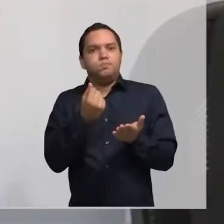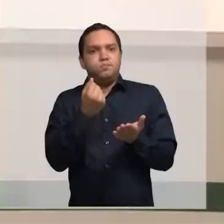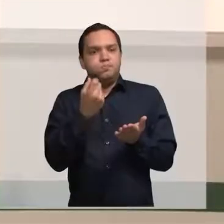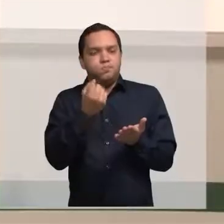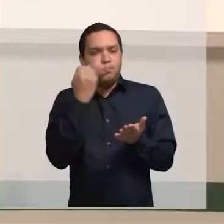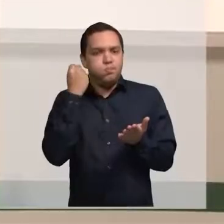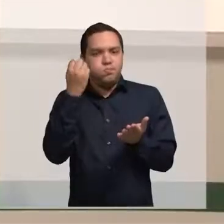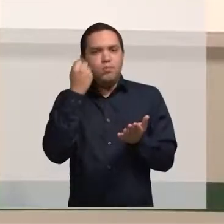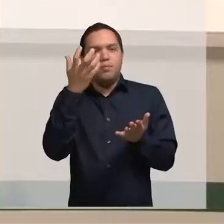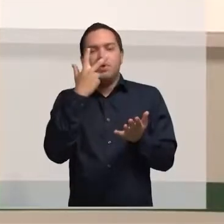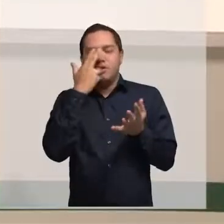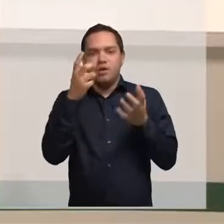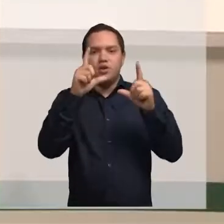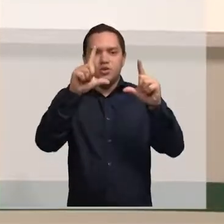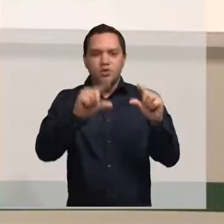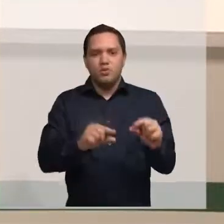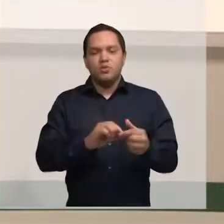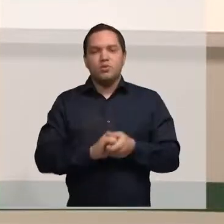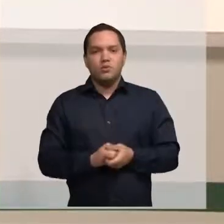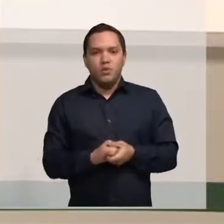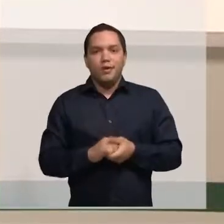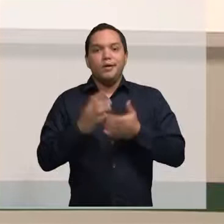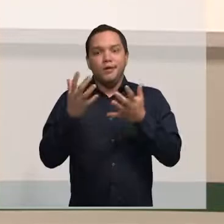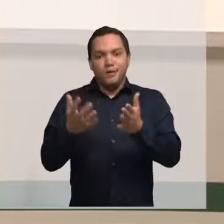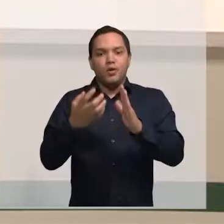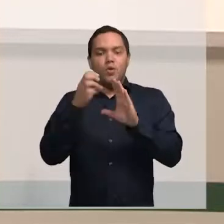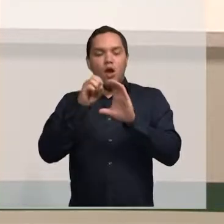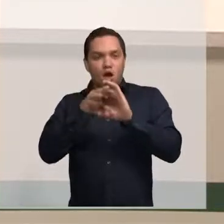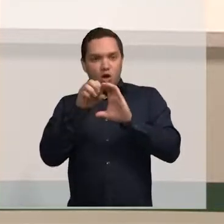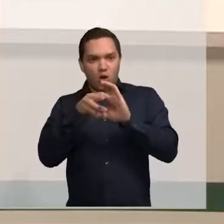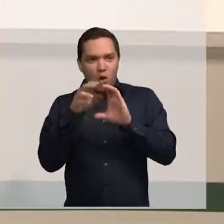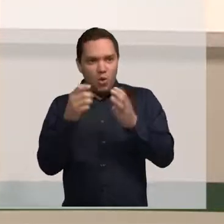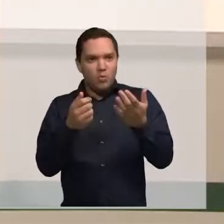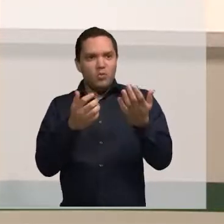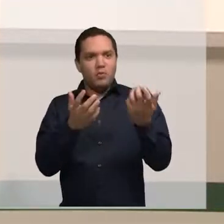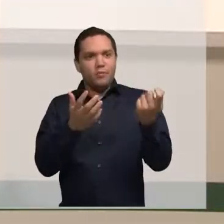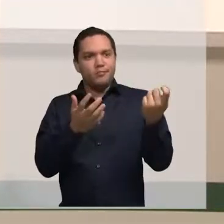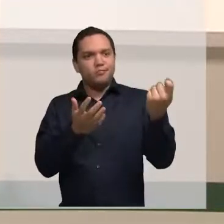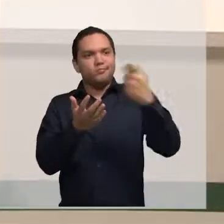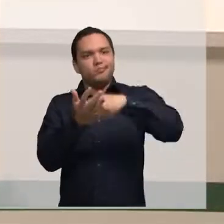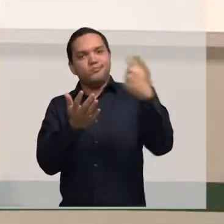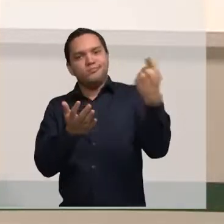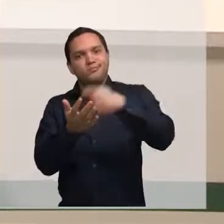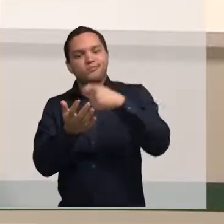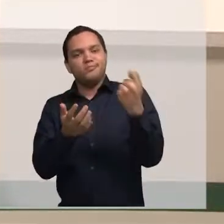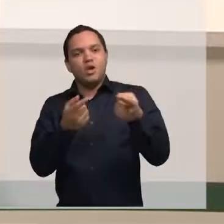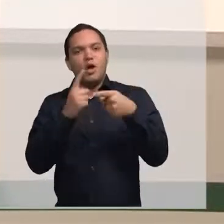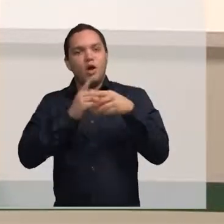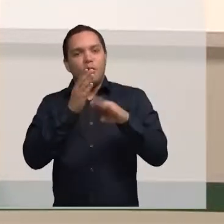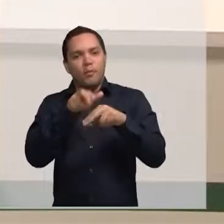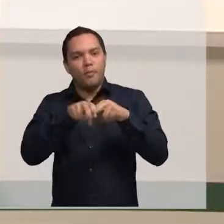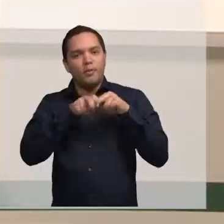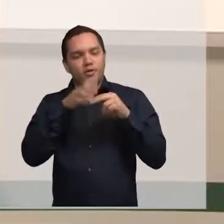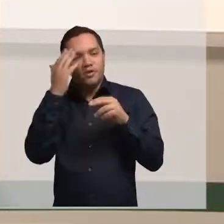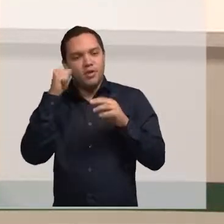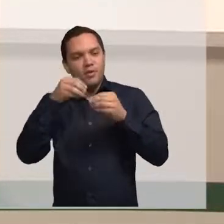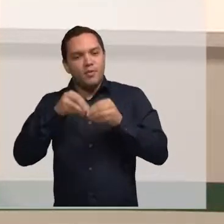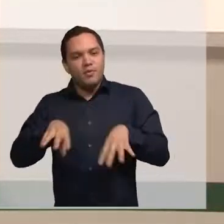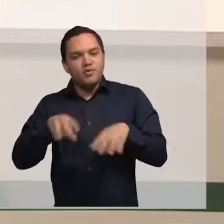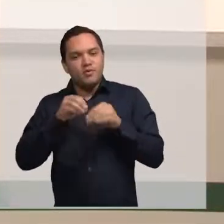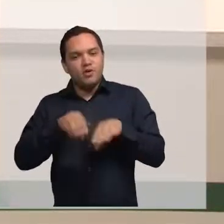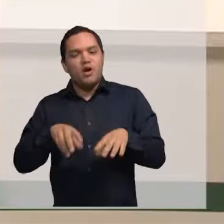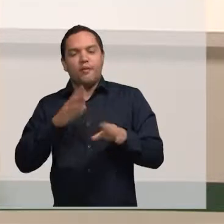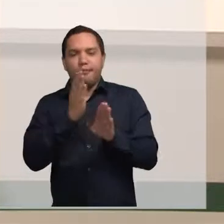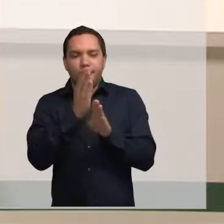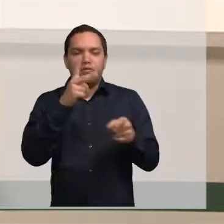não... Que recebe deles, não quer que essa pauta seja discutida. O próprio campanha do